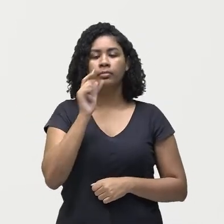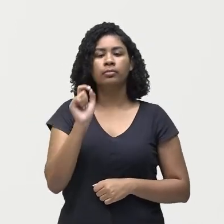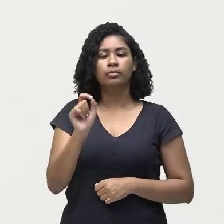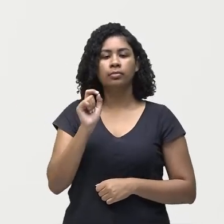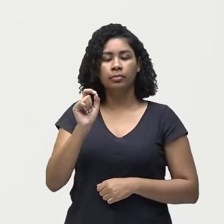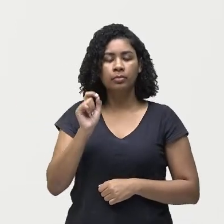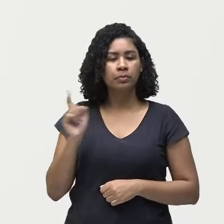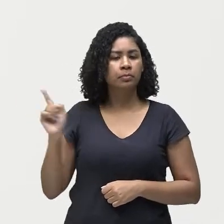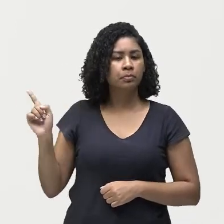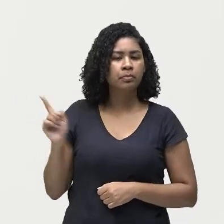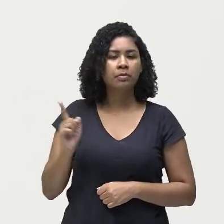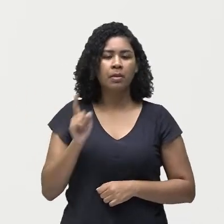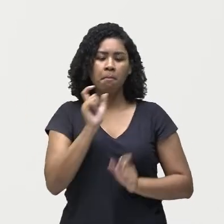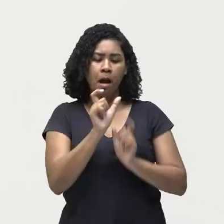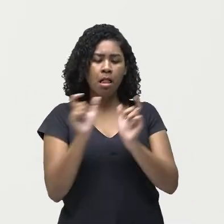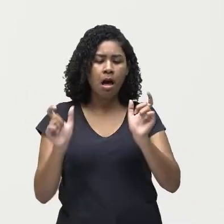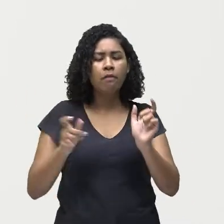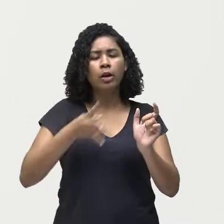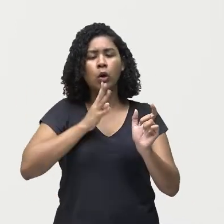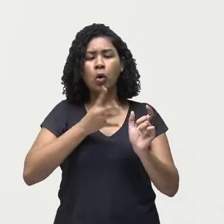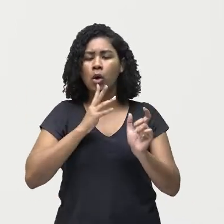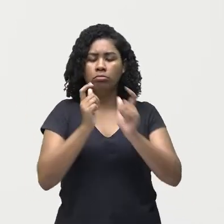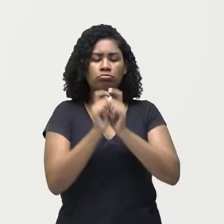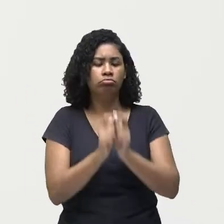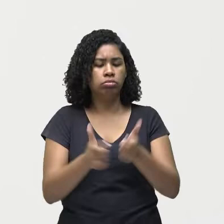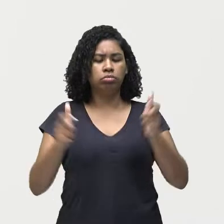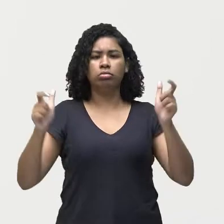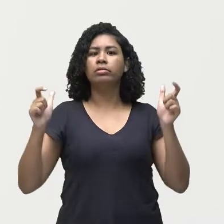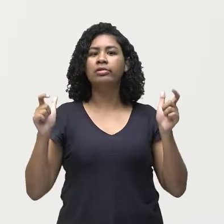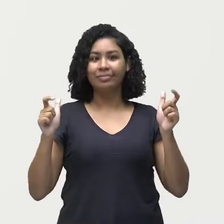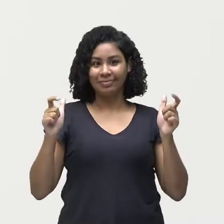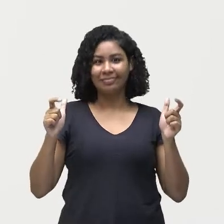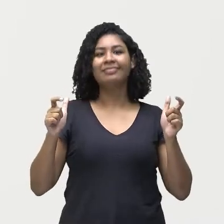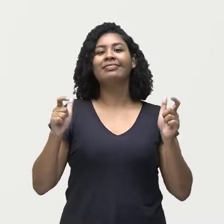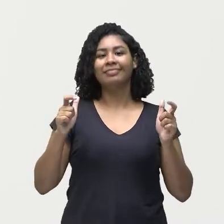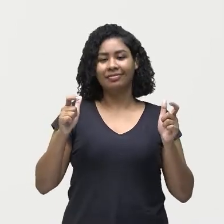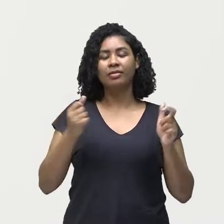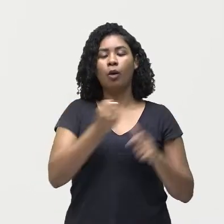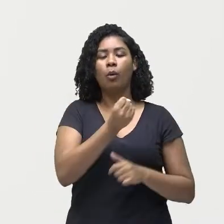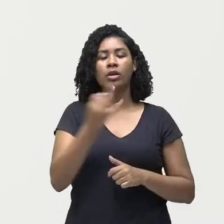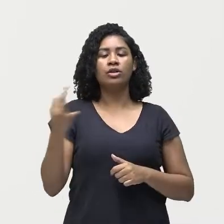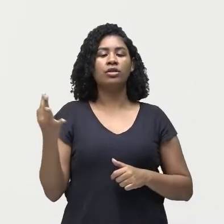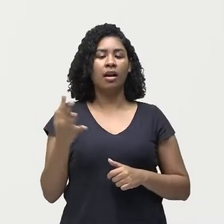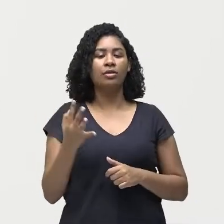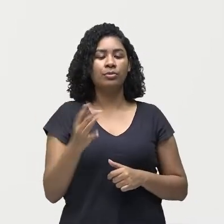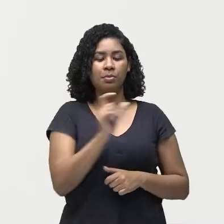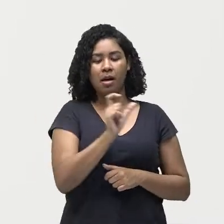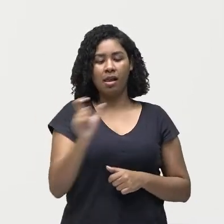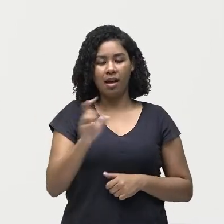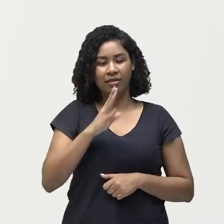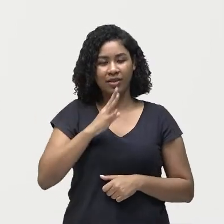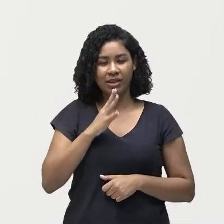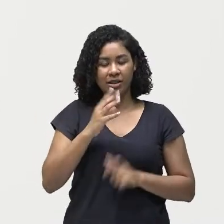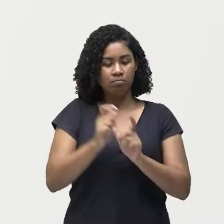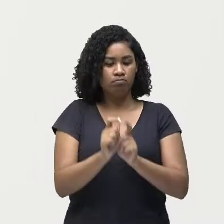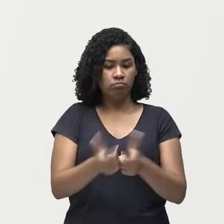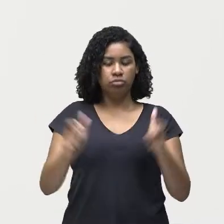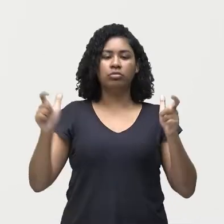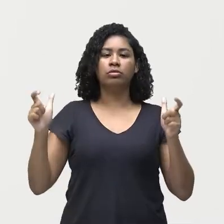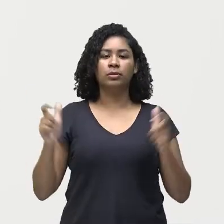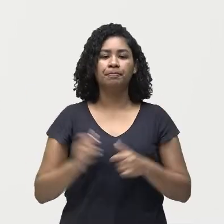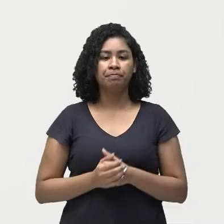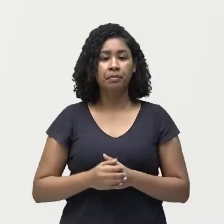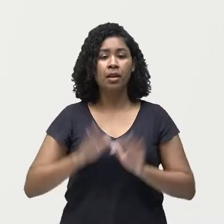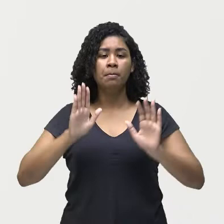eu já conheço em outro idioma, ela aumenta o número de palavras que eu conheço, né? Para aprender bem